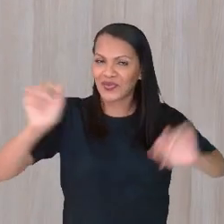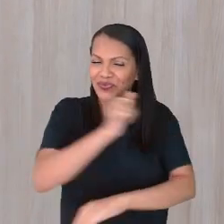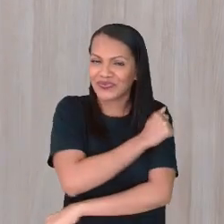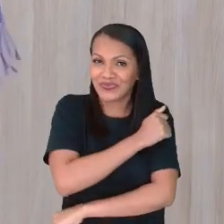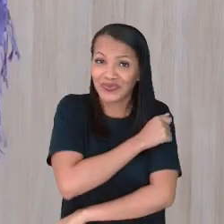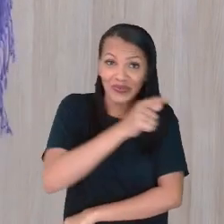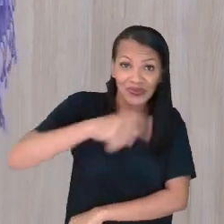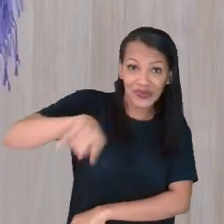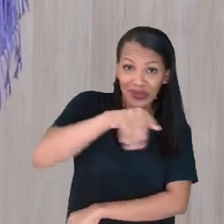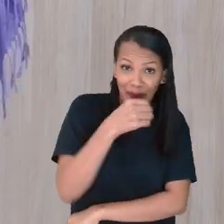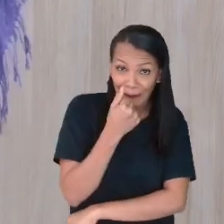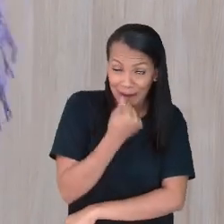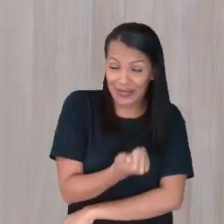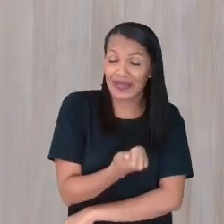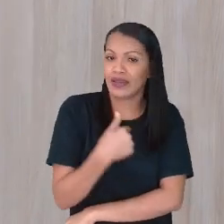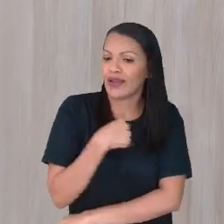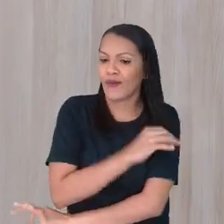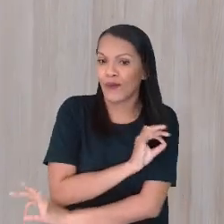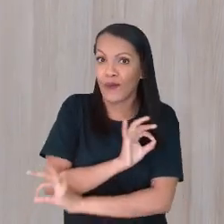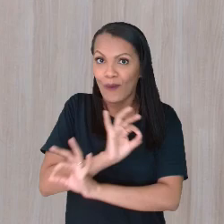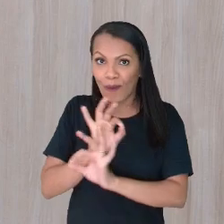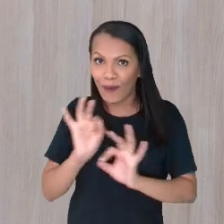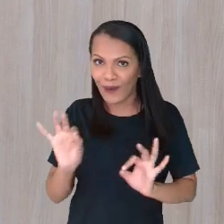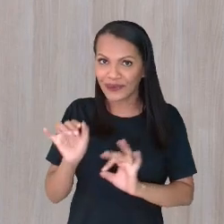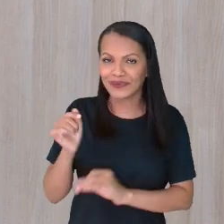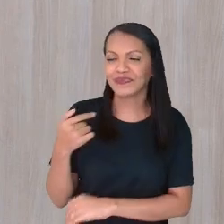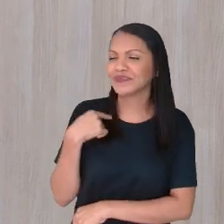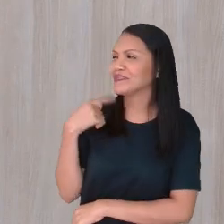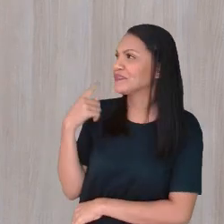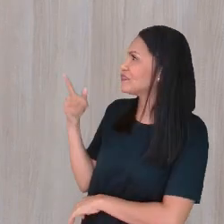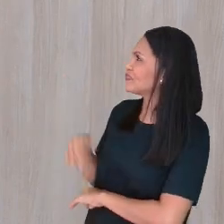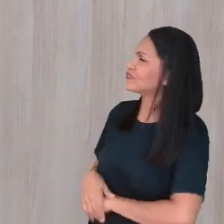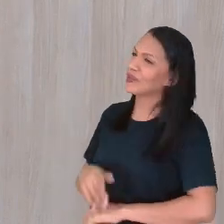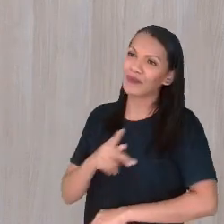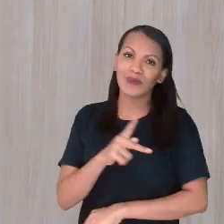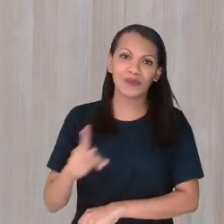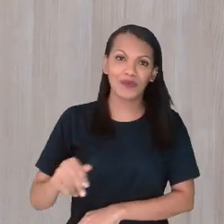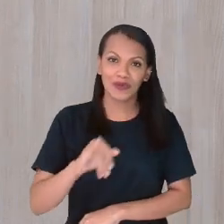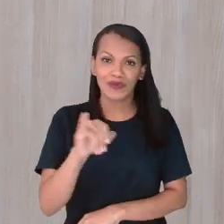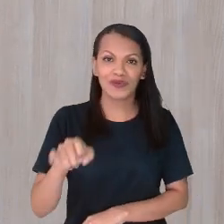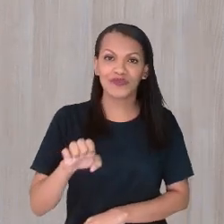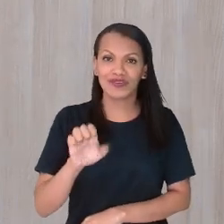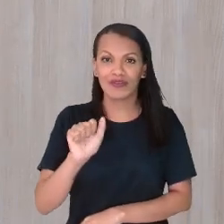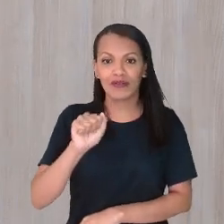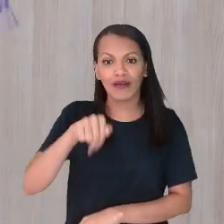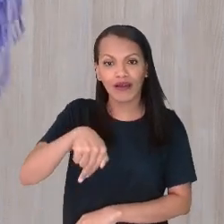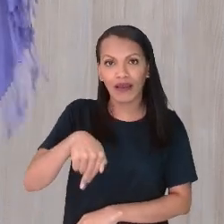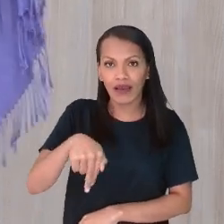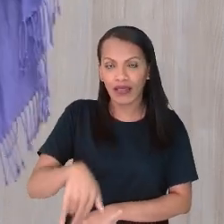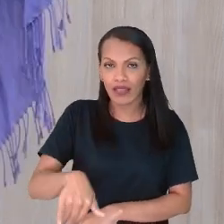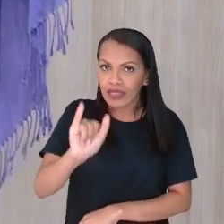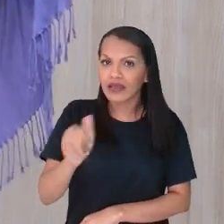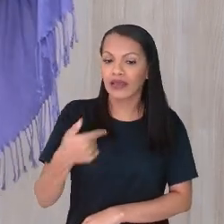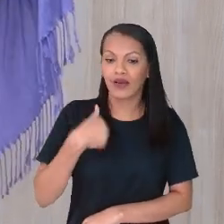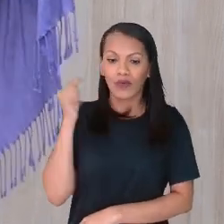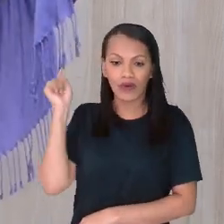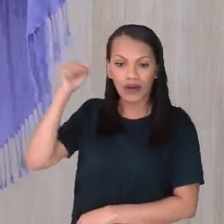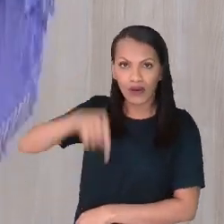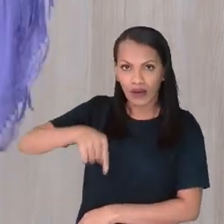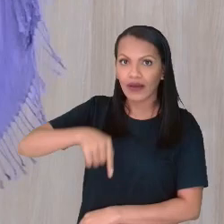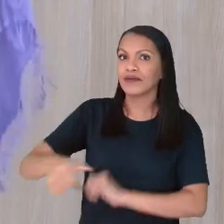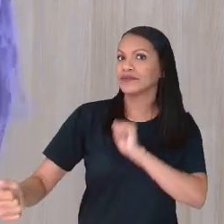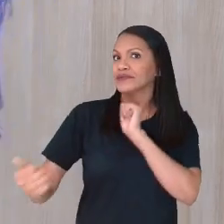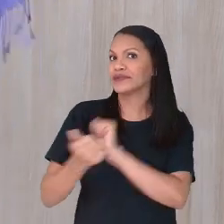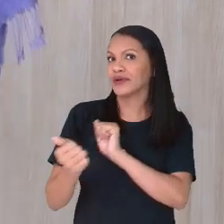é que vocês estão? Eu estou ótima. Eu sou a professora Dini, mas estou aqui com quem?